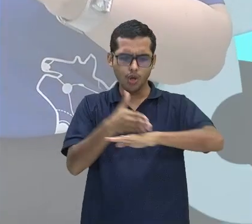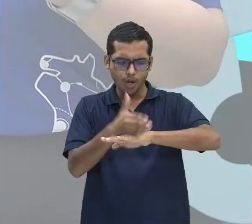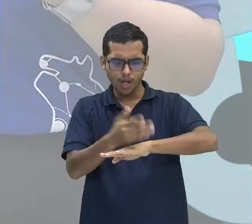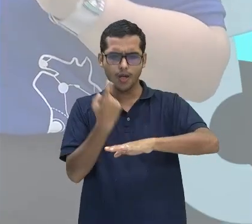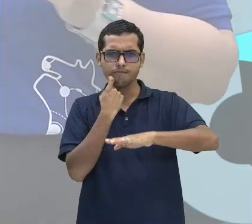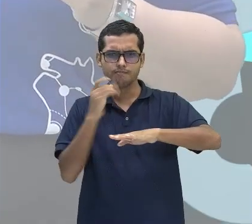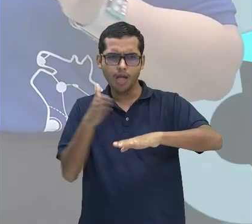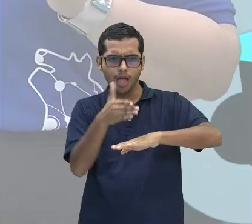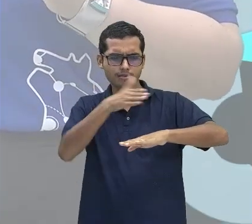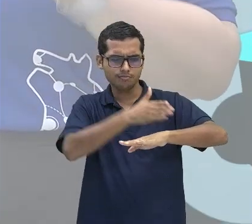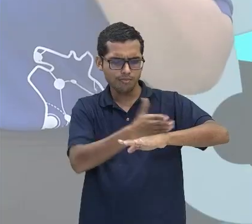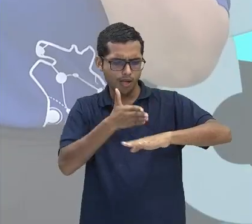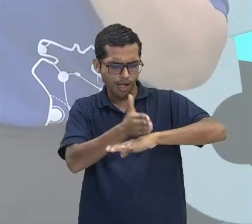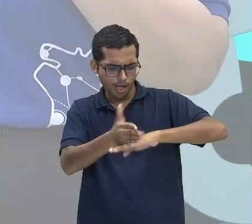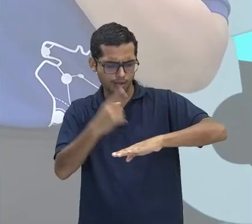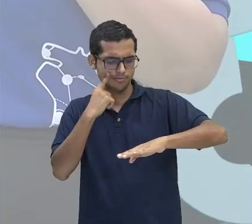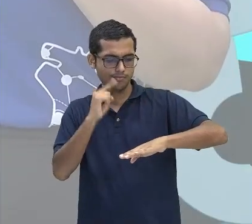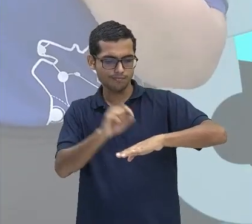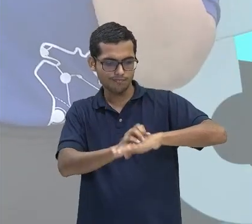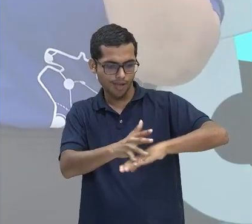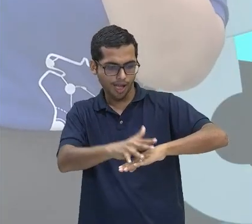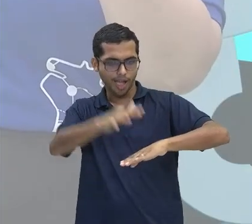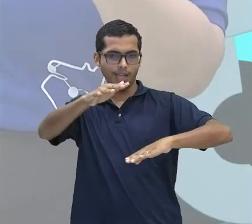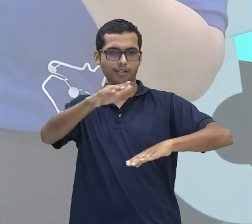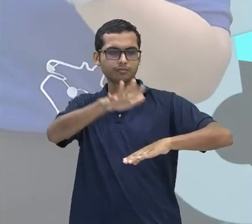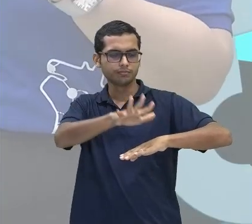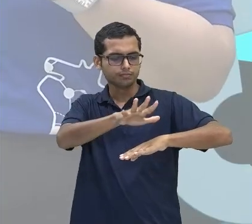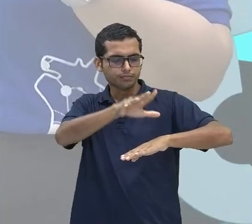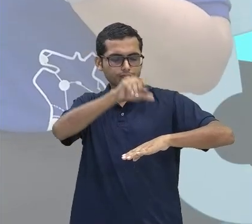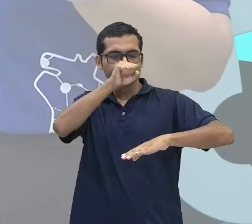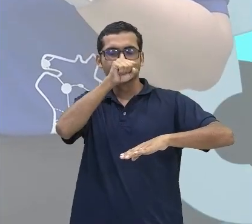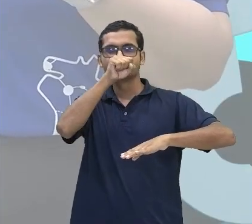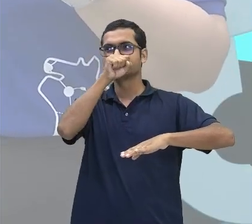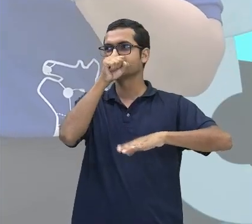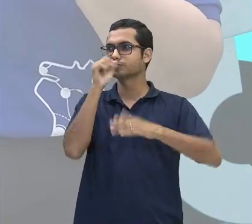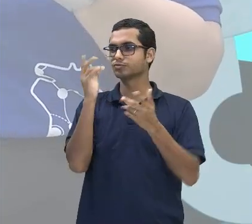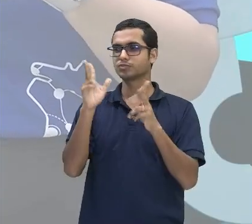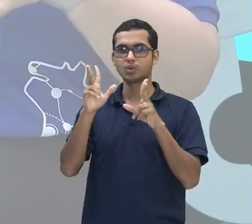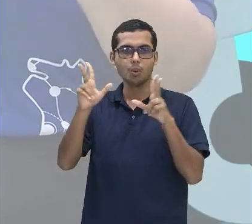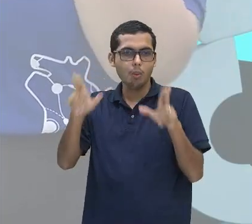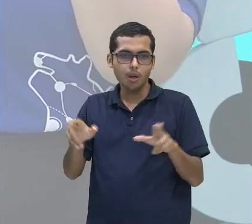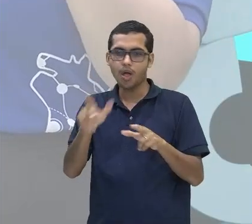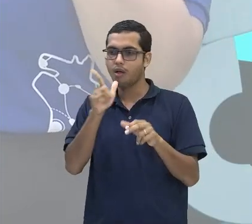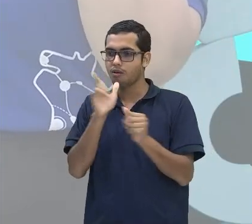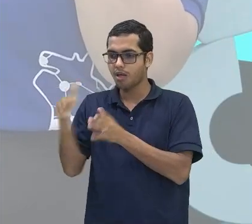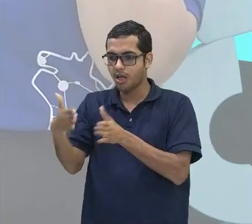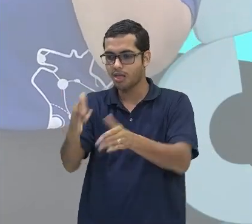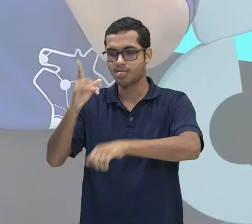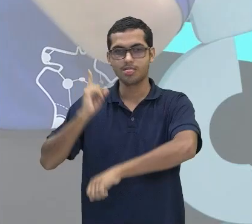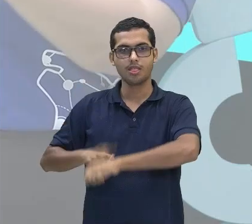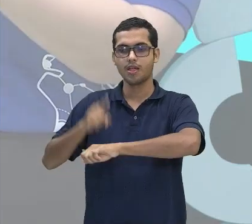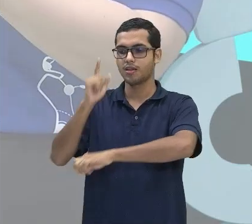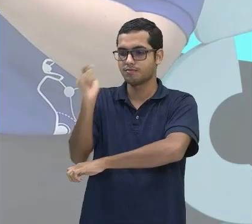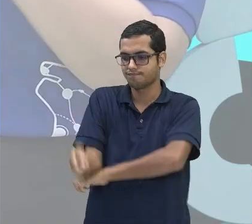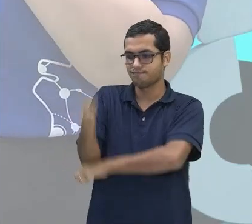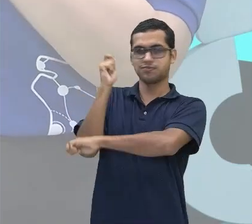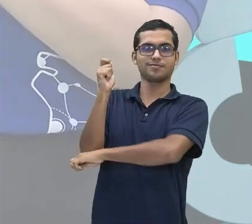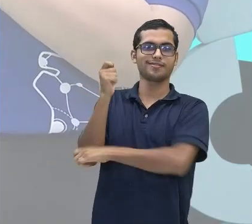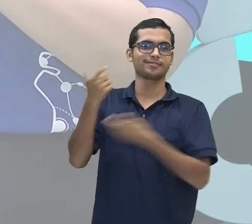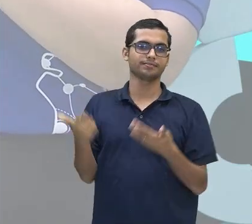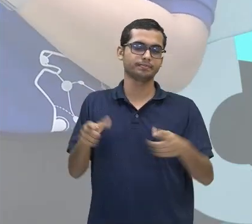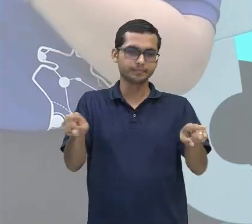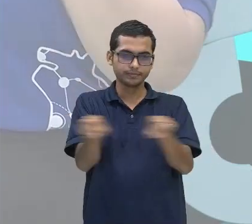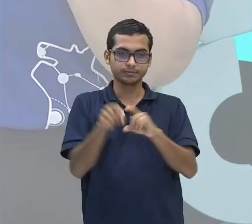tá igualzinho ao que sai do rio. Então vejam, né, ele poderia inclusive falar do brilho do olho, né, que são as características de um